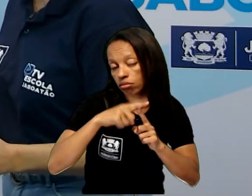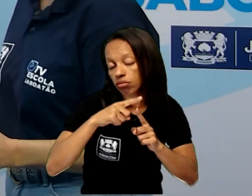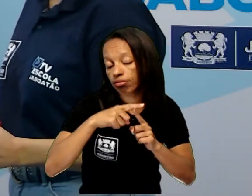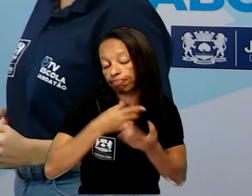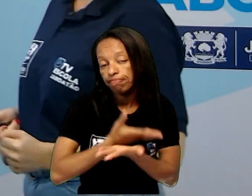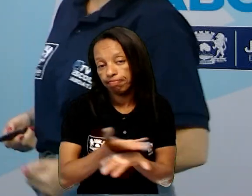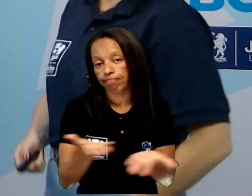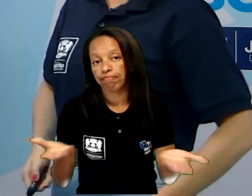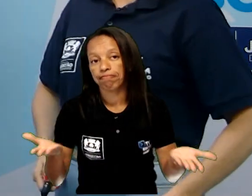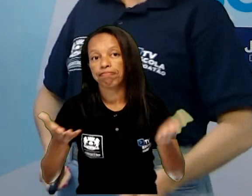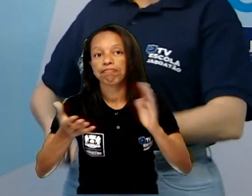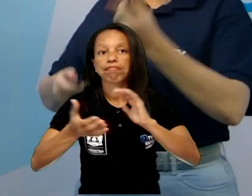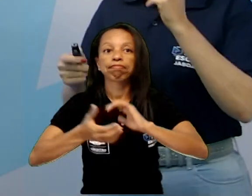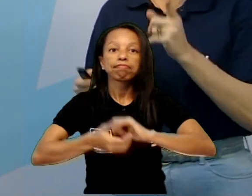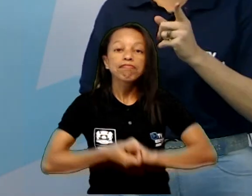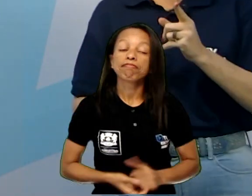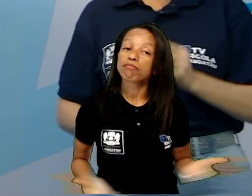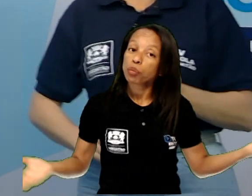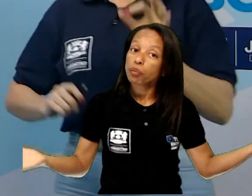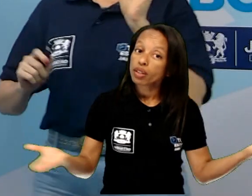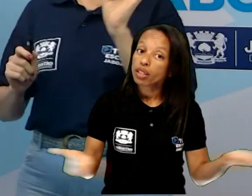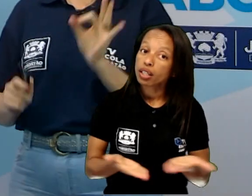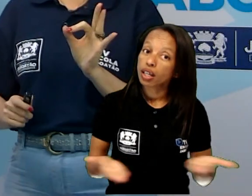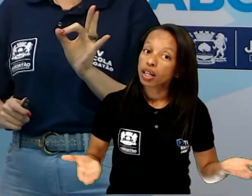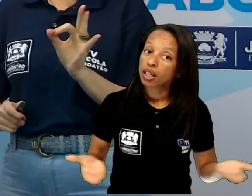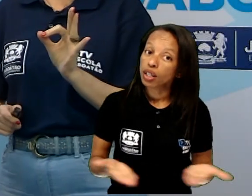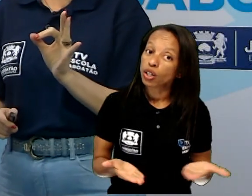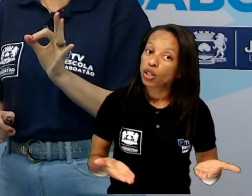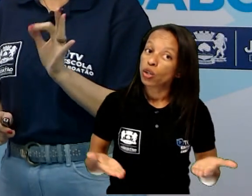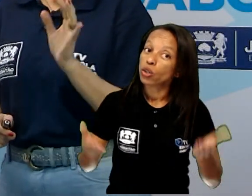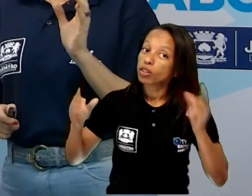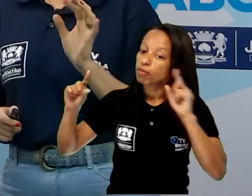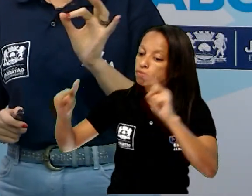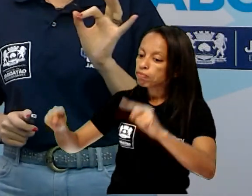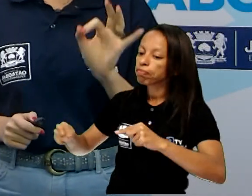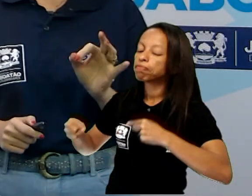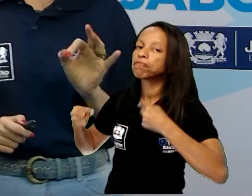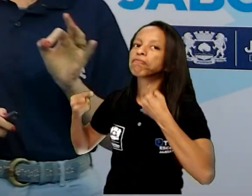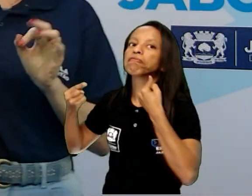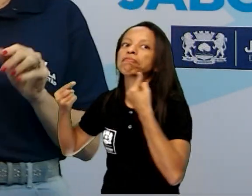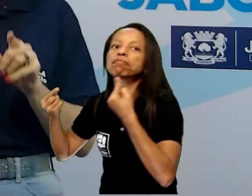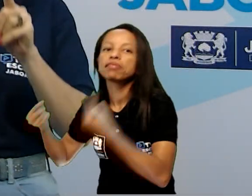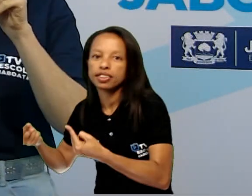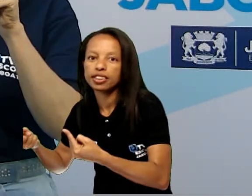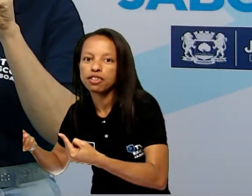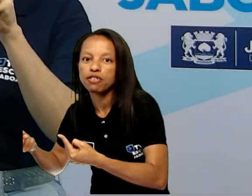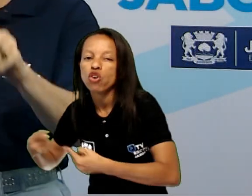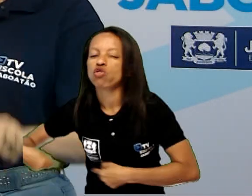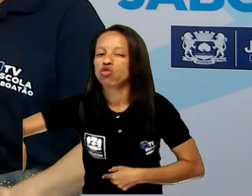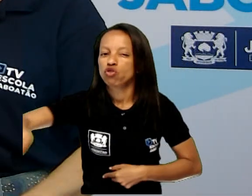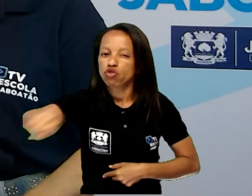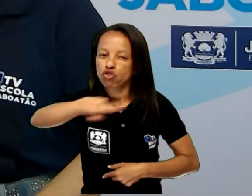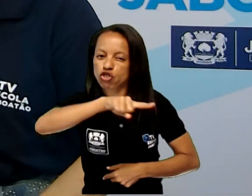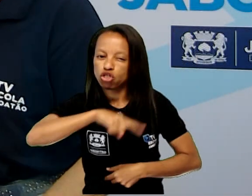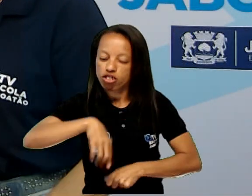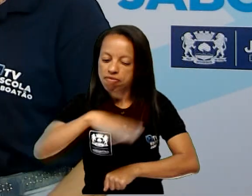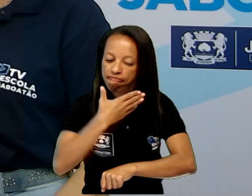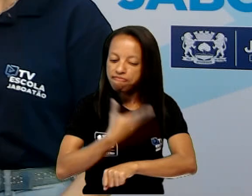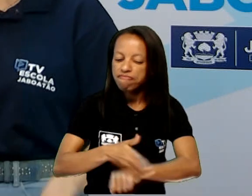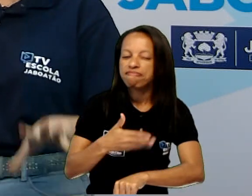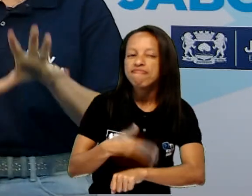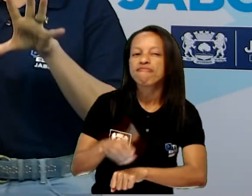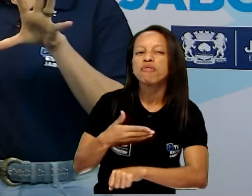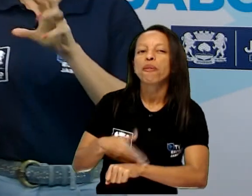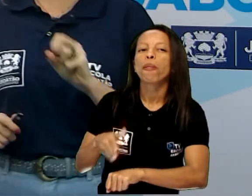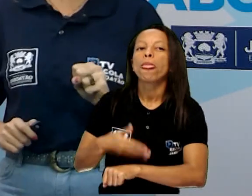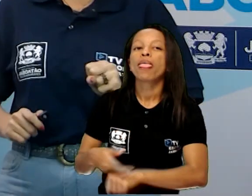procedimento. Né? E agora eu vou lançar um desafio para vocês colocarem a mão na massa, tá? Já